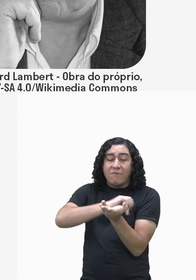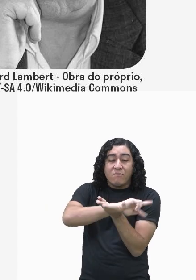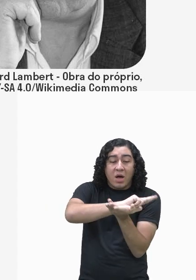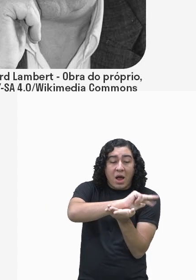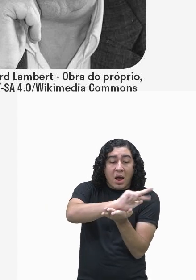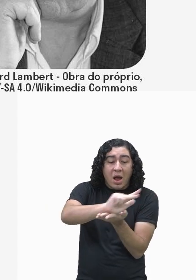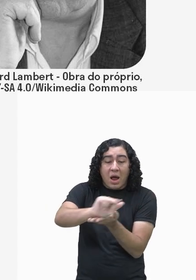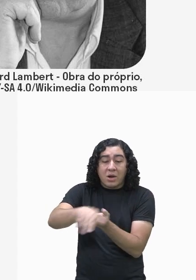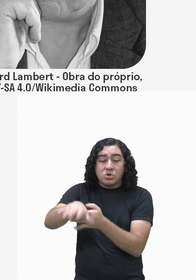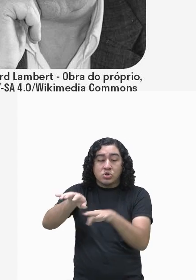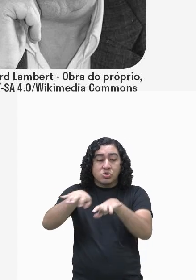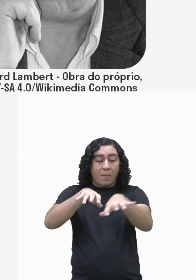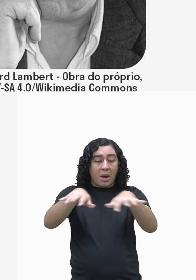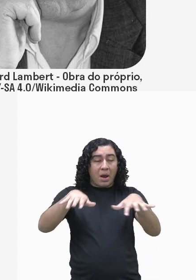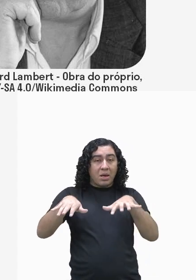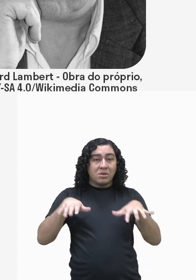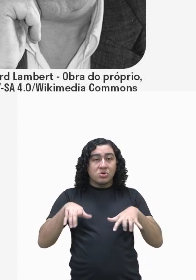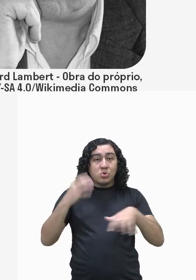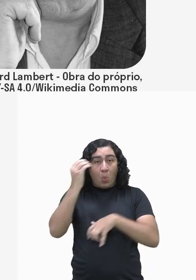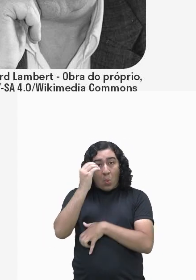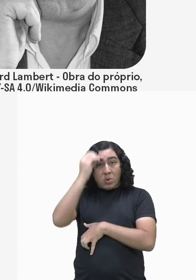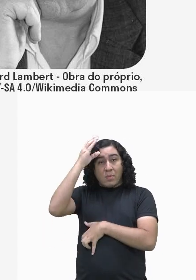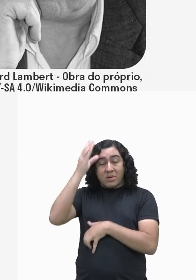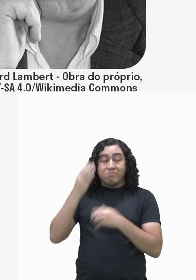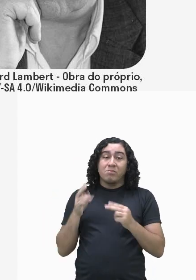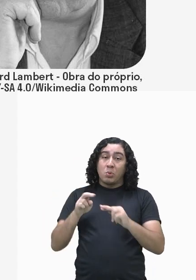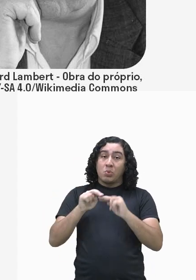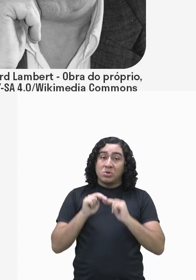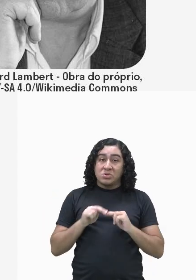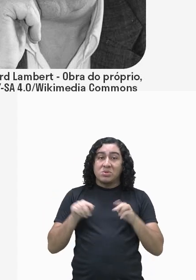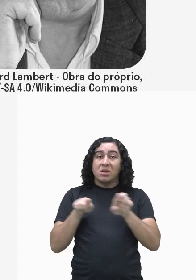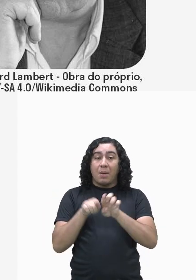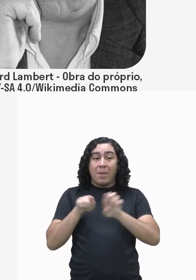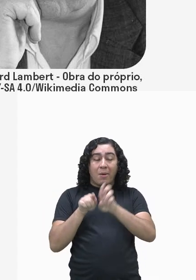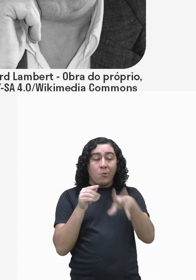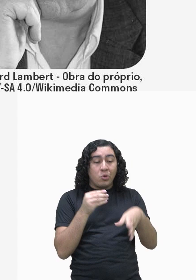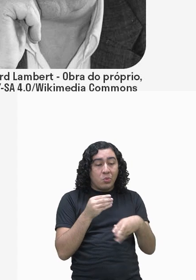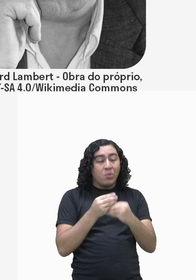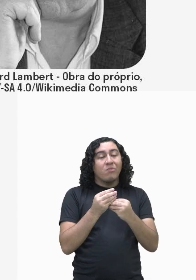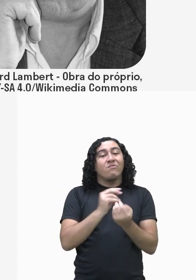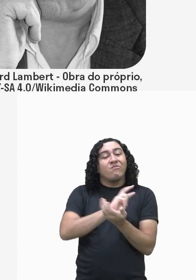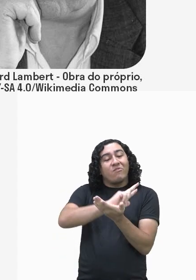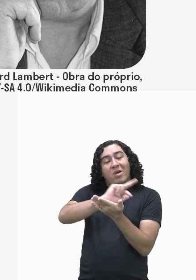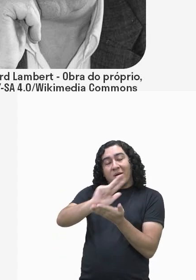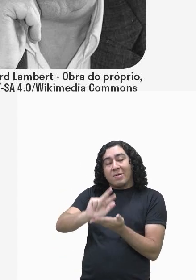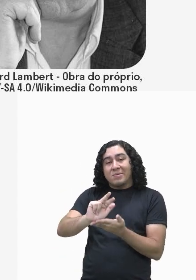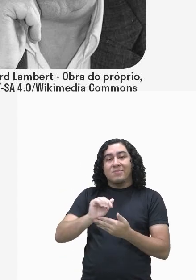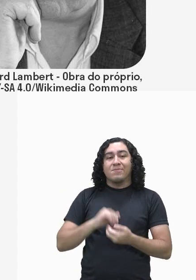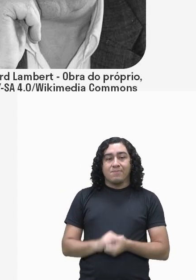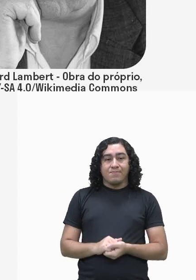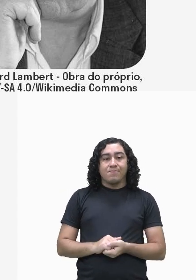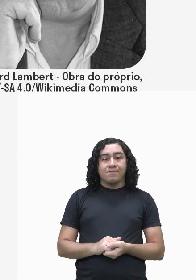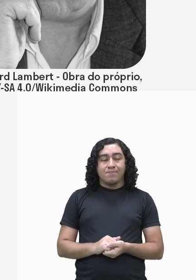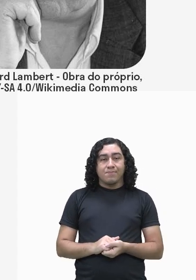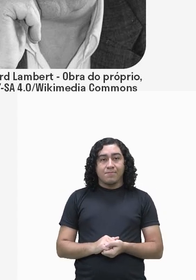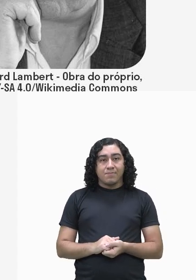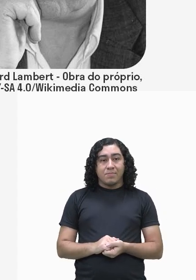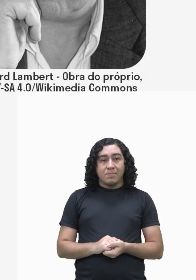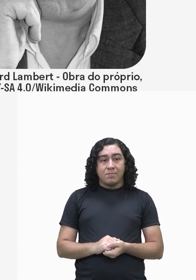do conhecimento e certamente acrescentou a todas elas. A